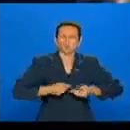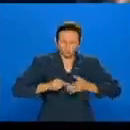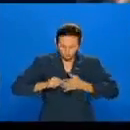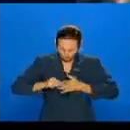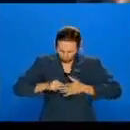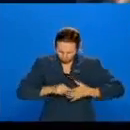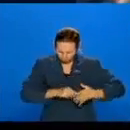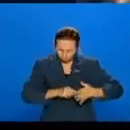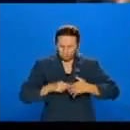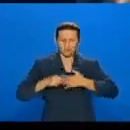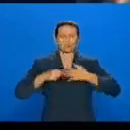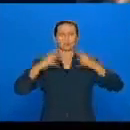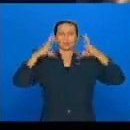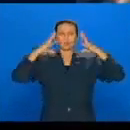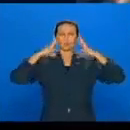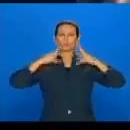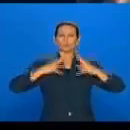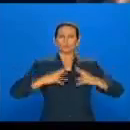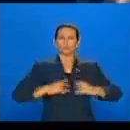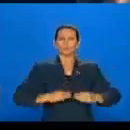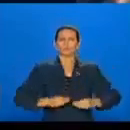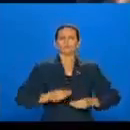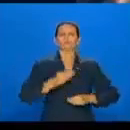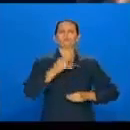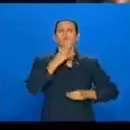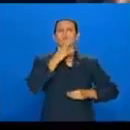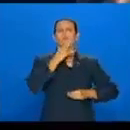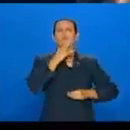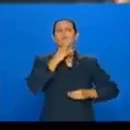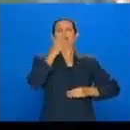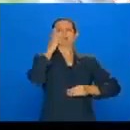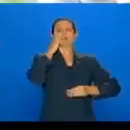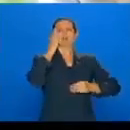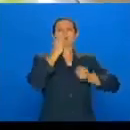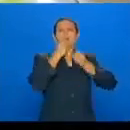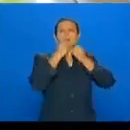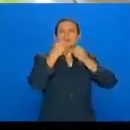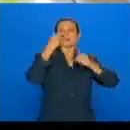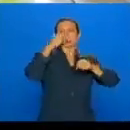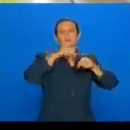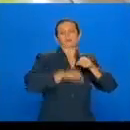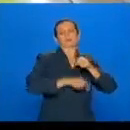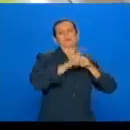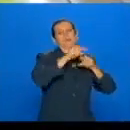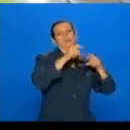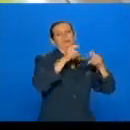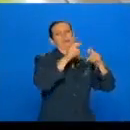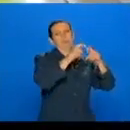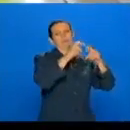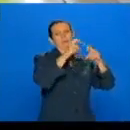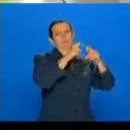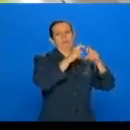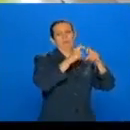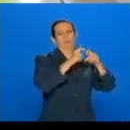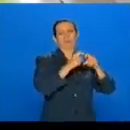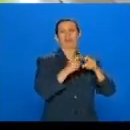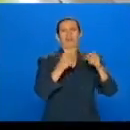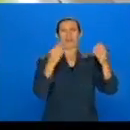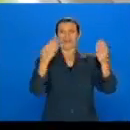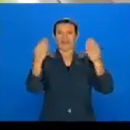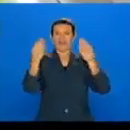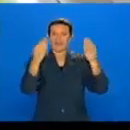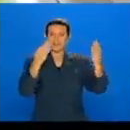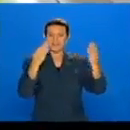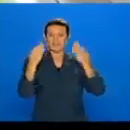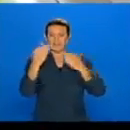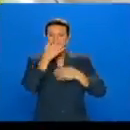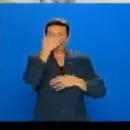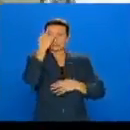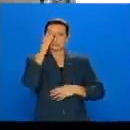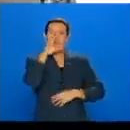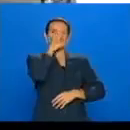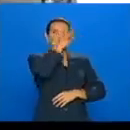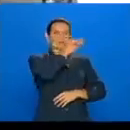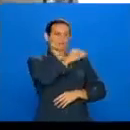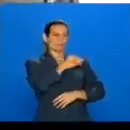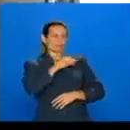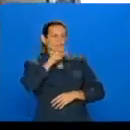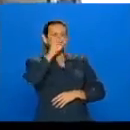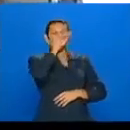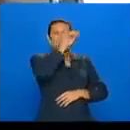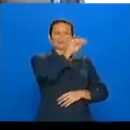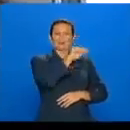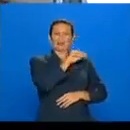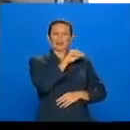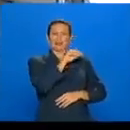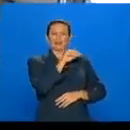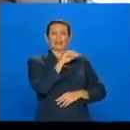mecanismos serão necessários para fazê-lo funcionar normalmente. O falante da língua é como se fosse um paciente, que sabe lidar com a